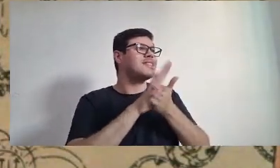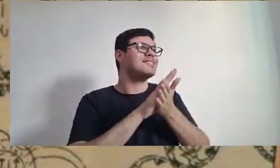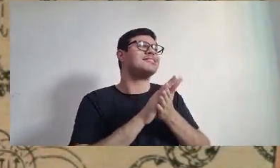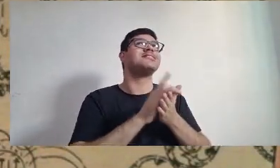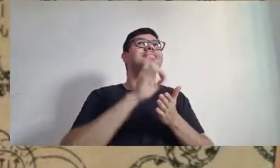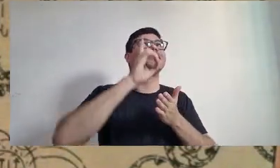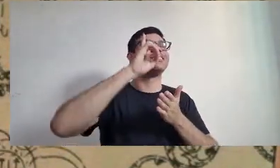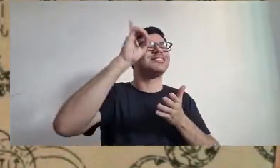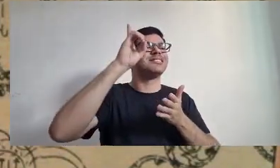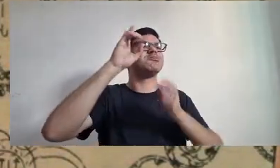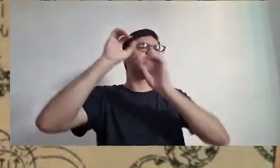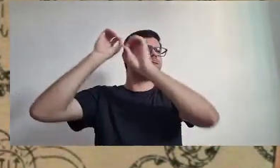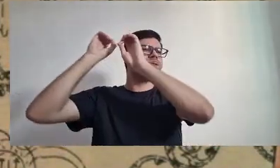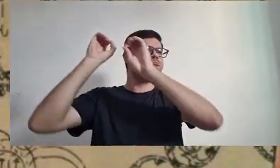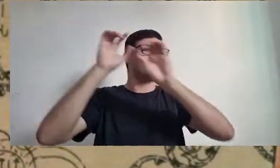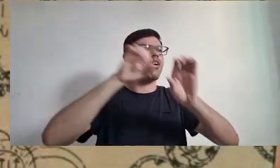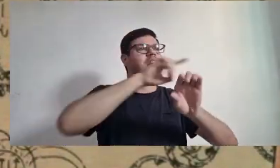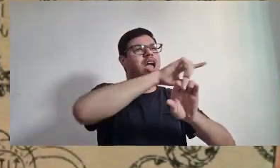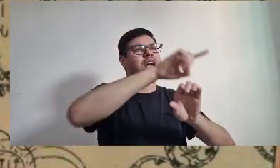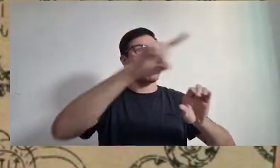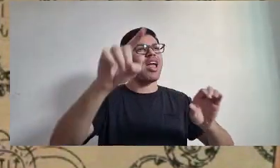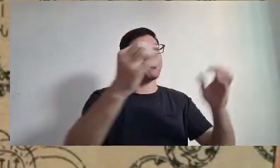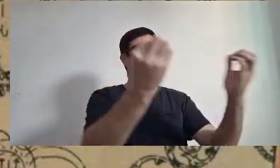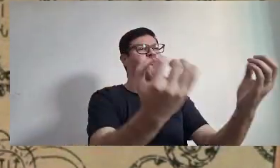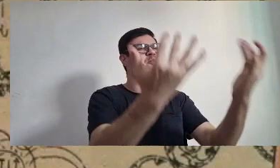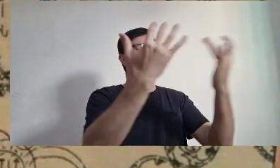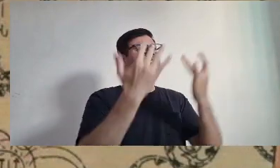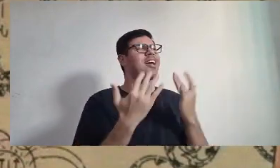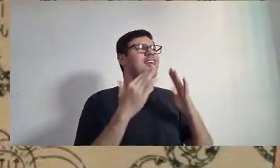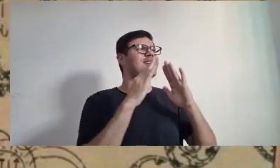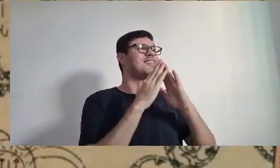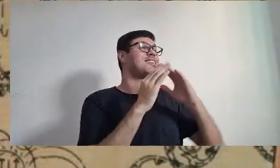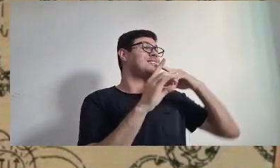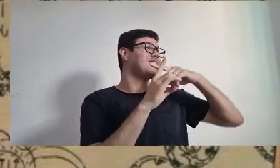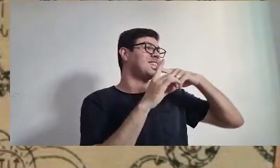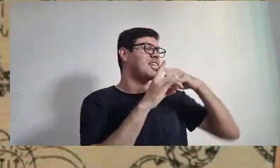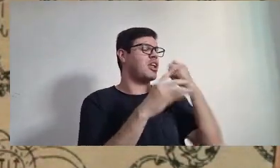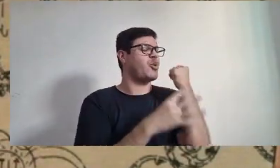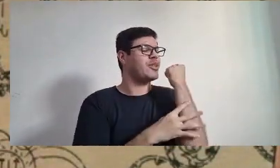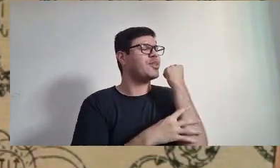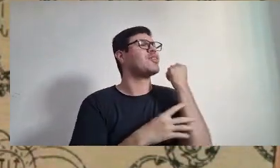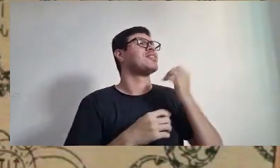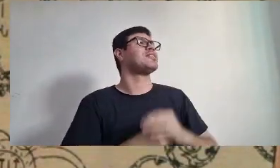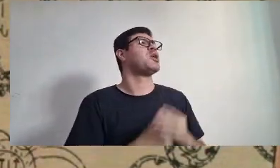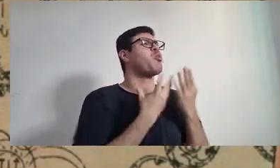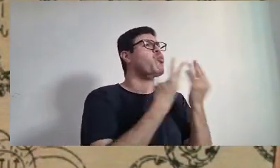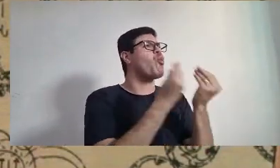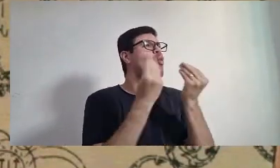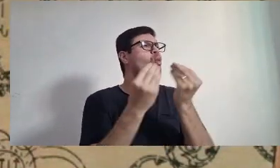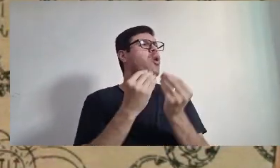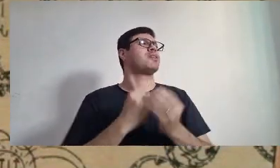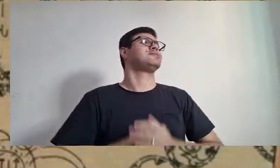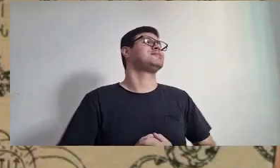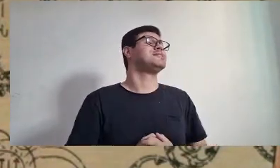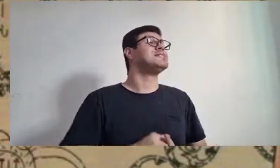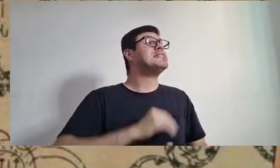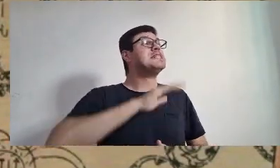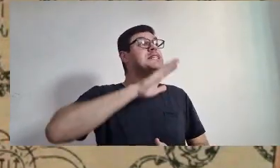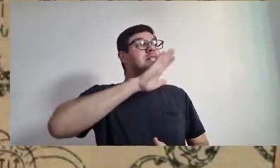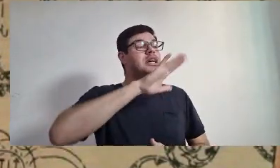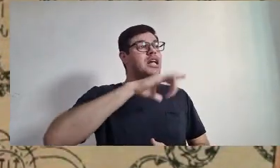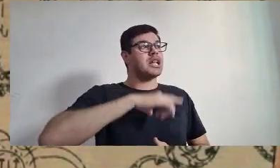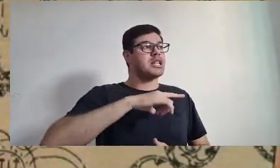e converter as pessoas. Hoje nós temos milhares de membros, nós temos mais de